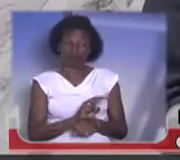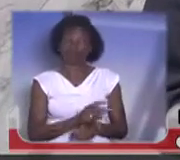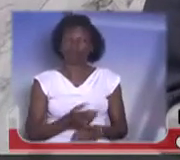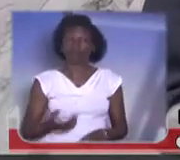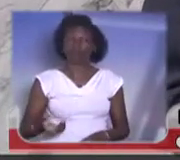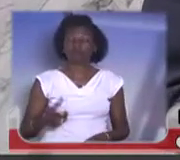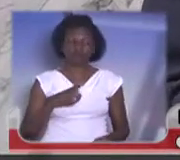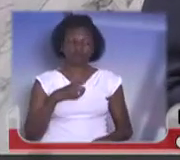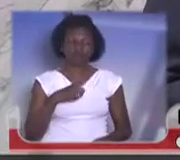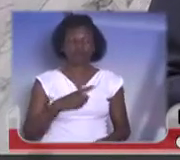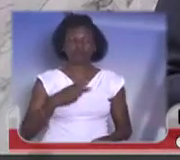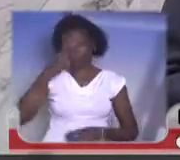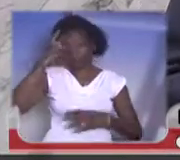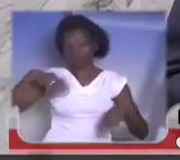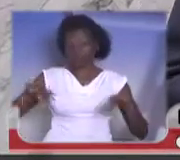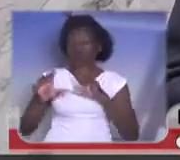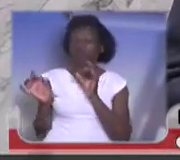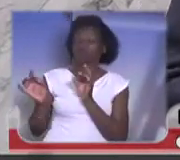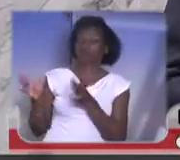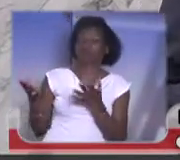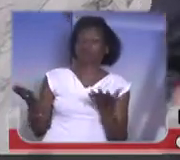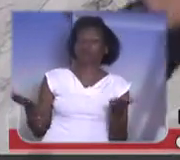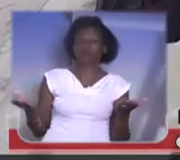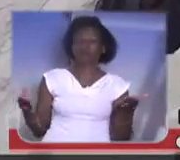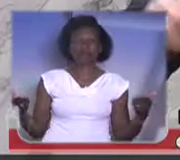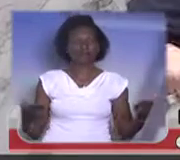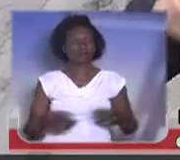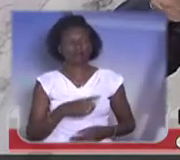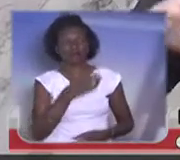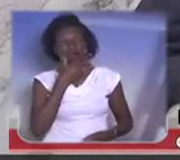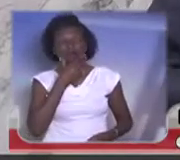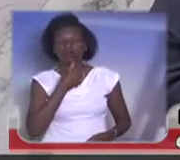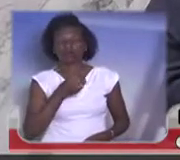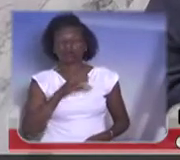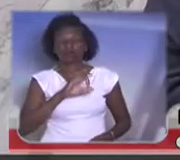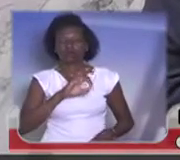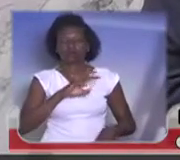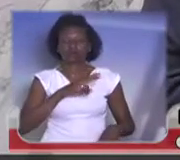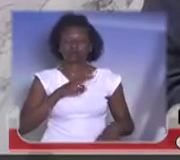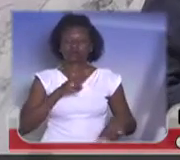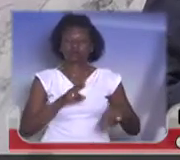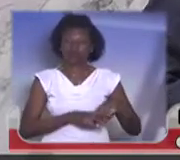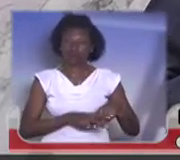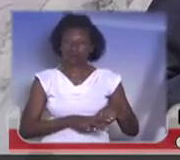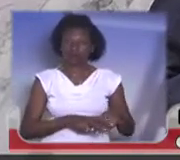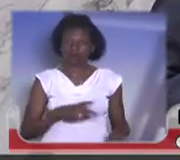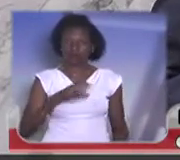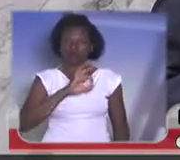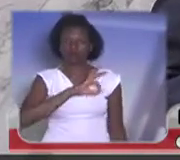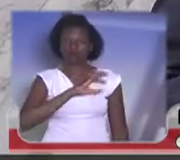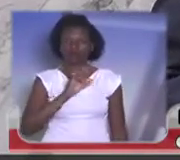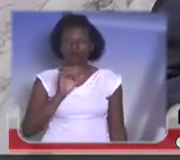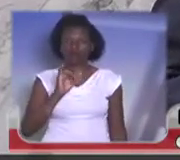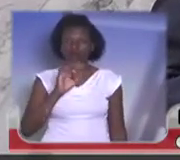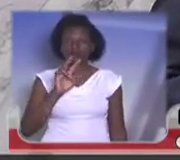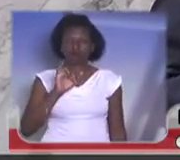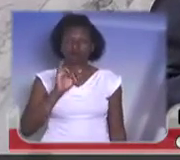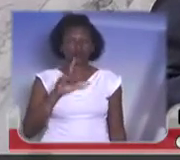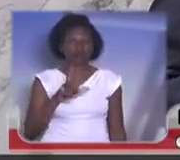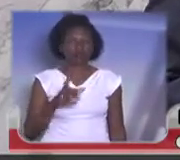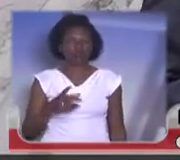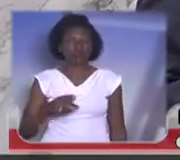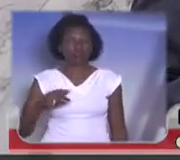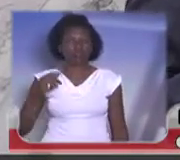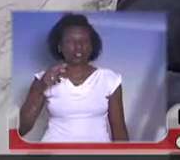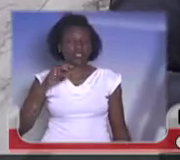agindo que acabou de ser preso pela polícia civil ele dava carteirada estuprava mulheres no trânsito é